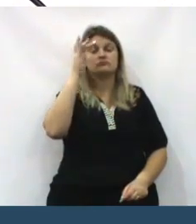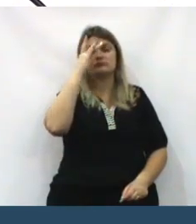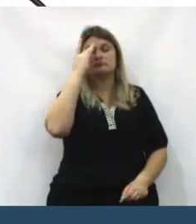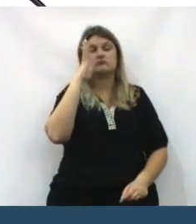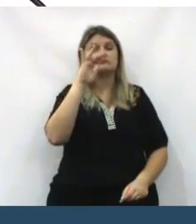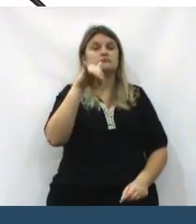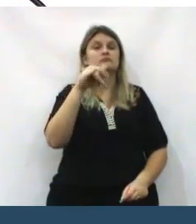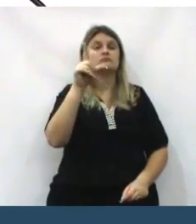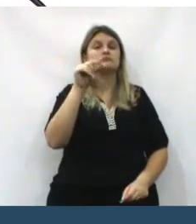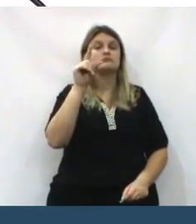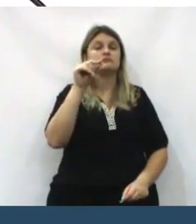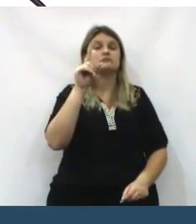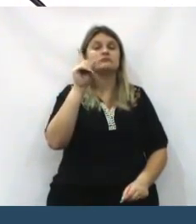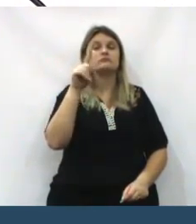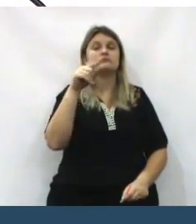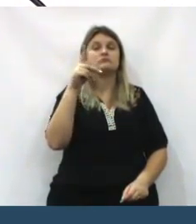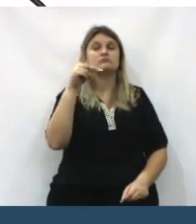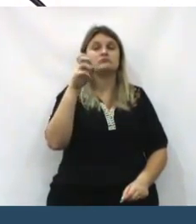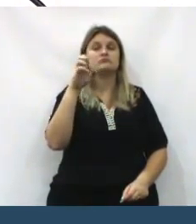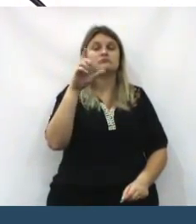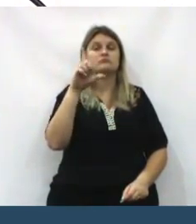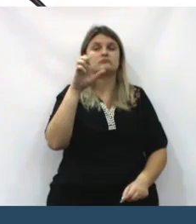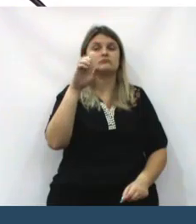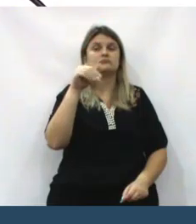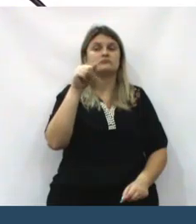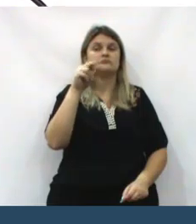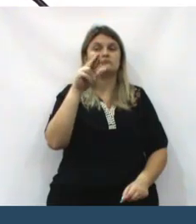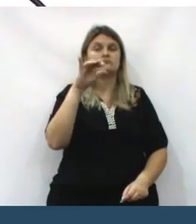A decisão será do plenário.